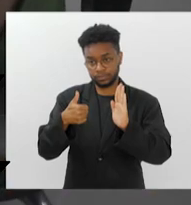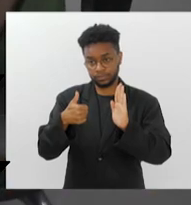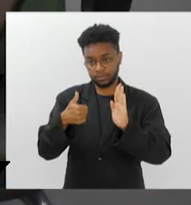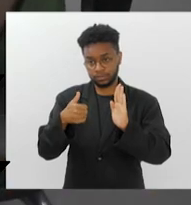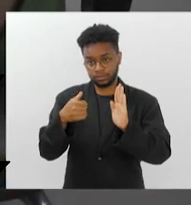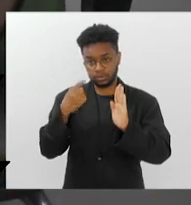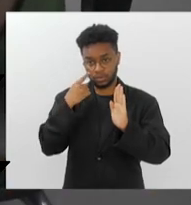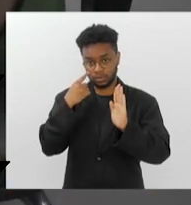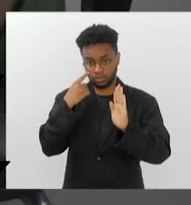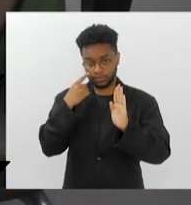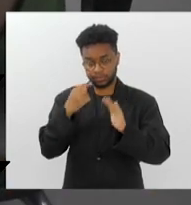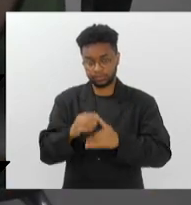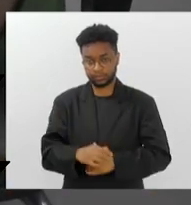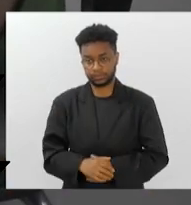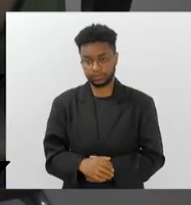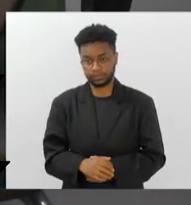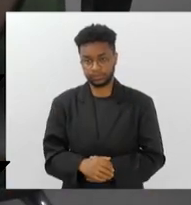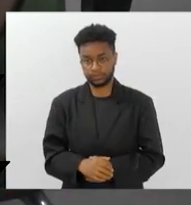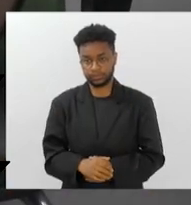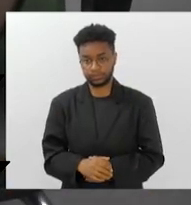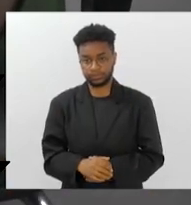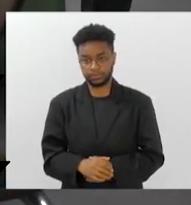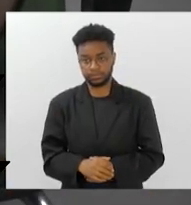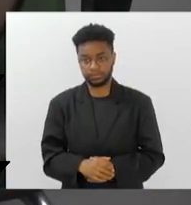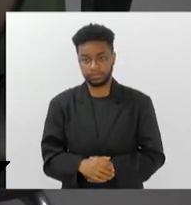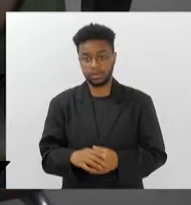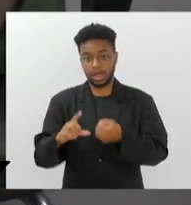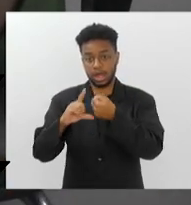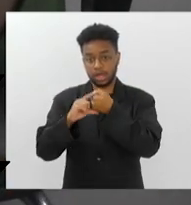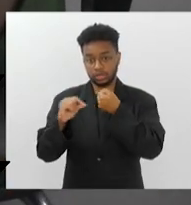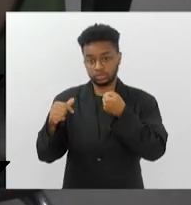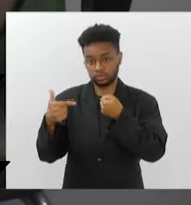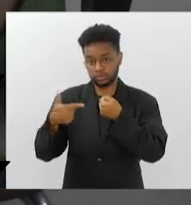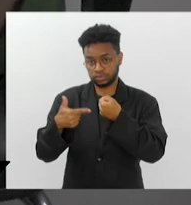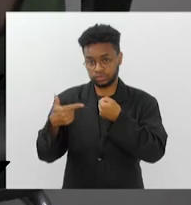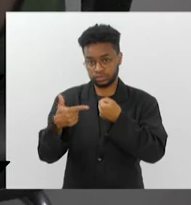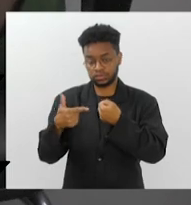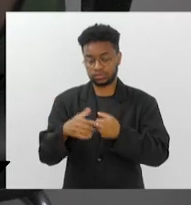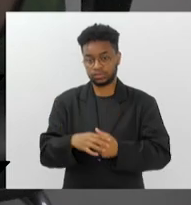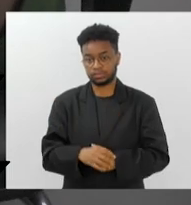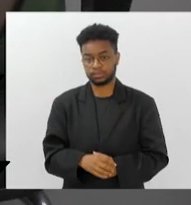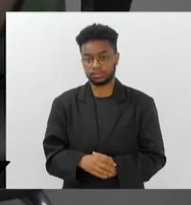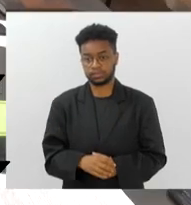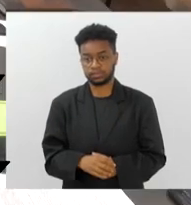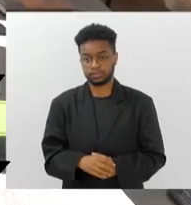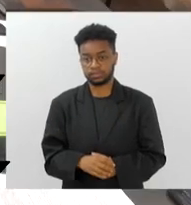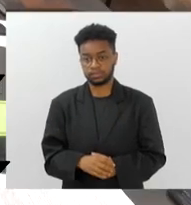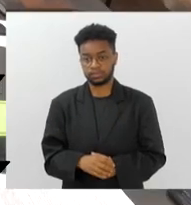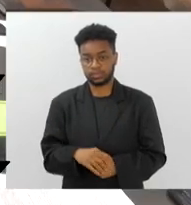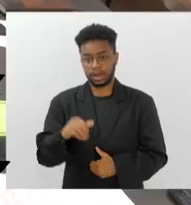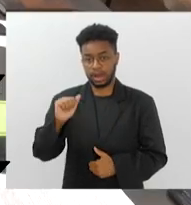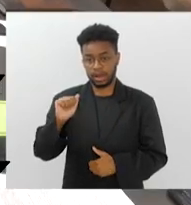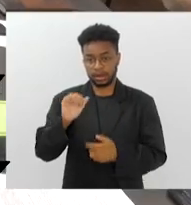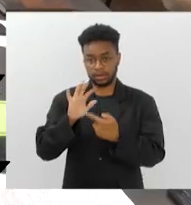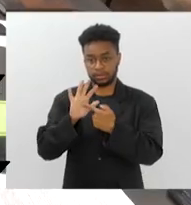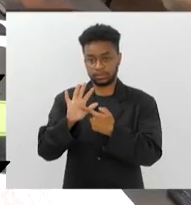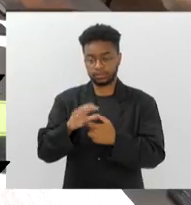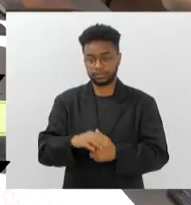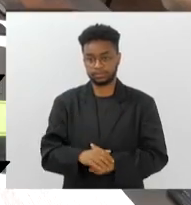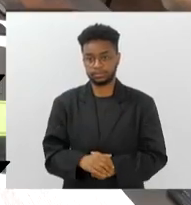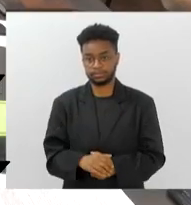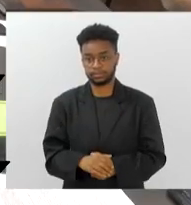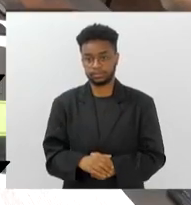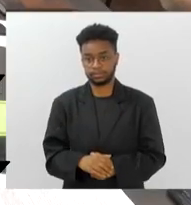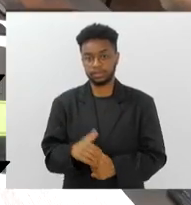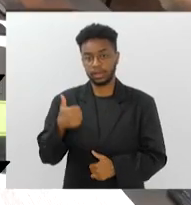parágrafo do projeto parágrafo primeiro do artigo 2º a primeiro